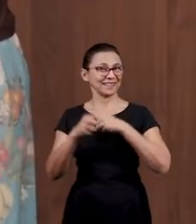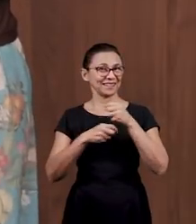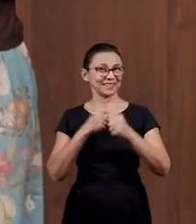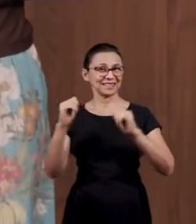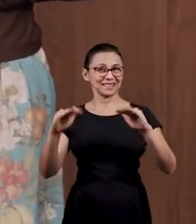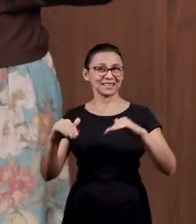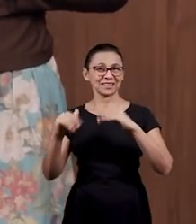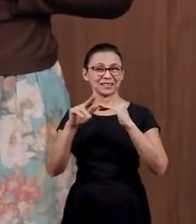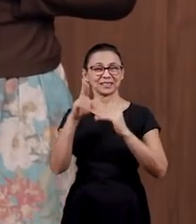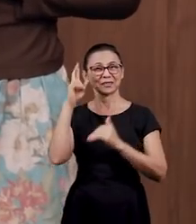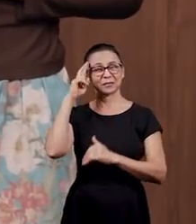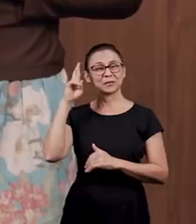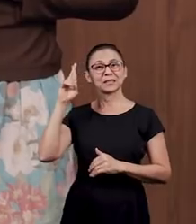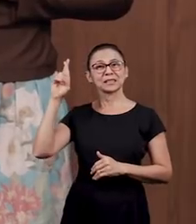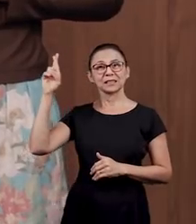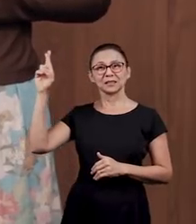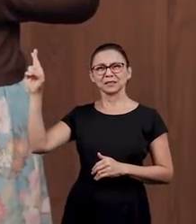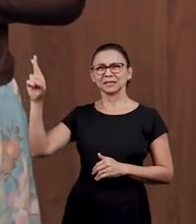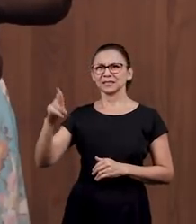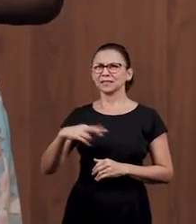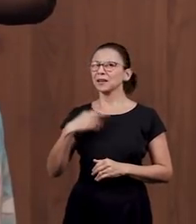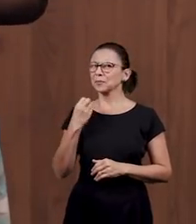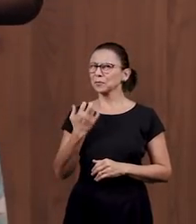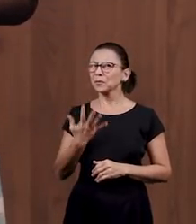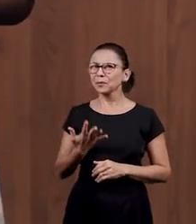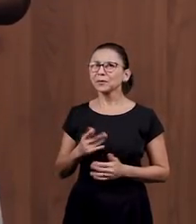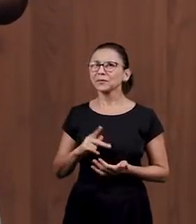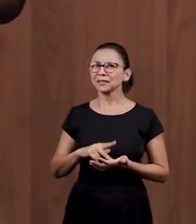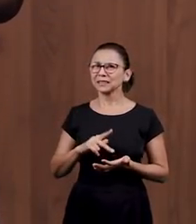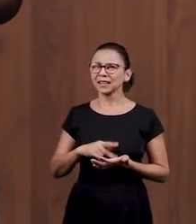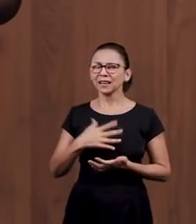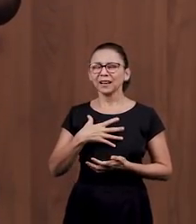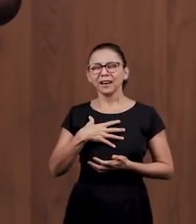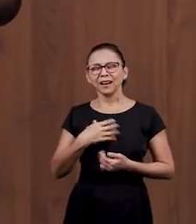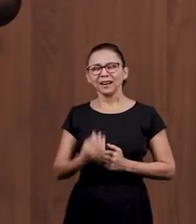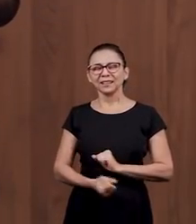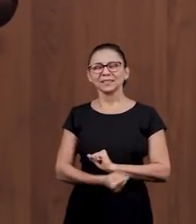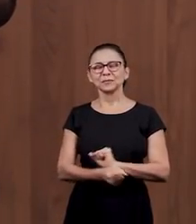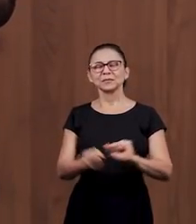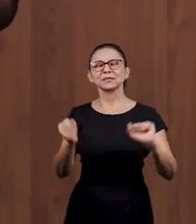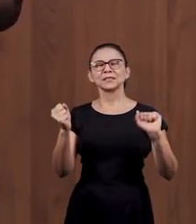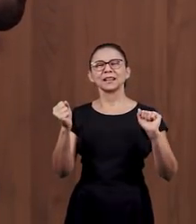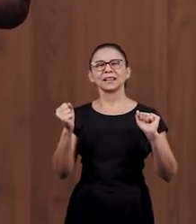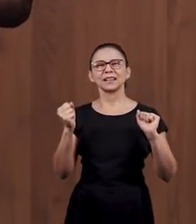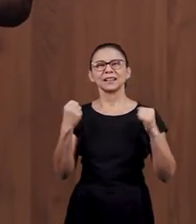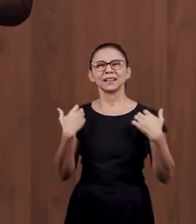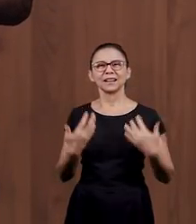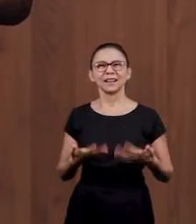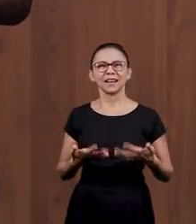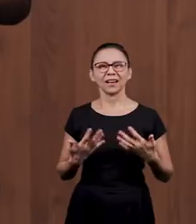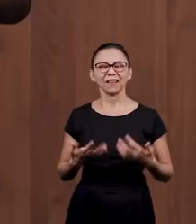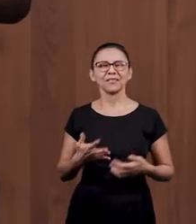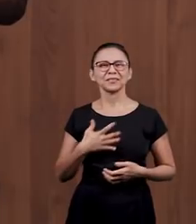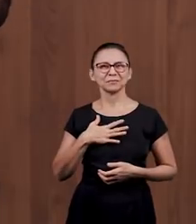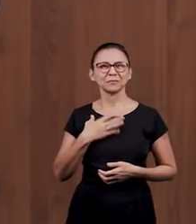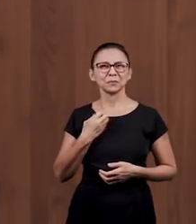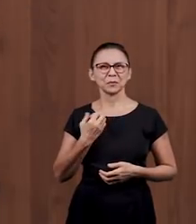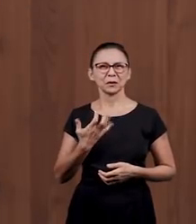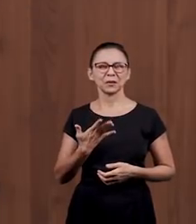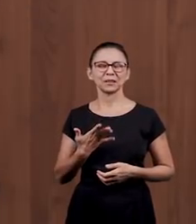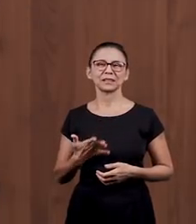Aleluia, louvado seja o nome do Senhor. Como é bom podermos estar libertos e sentir a presença do Senhor.